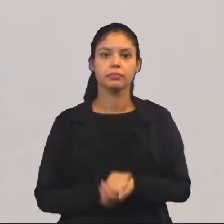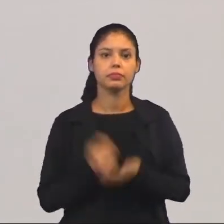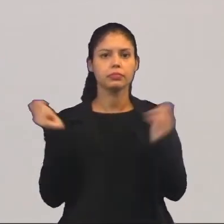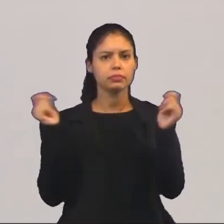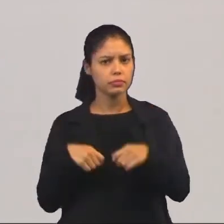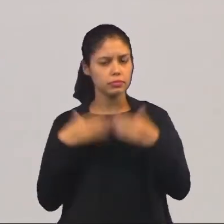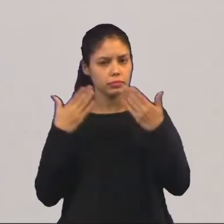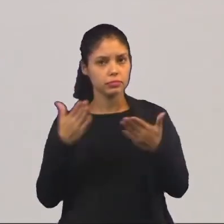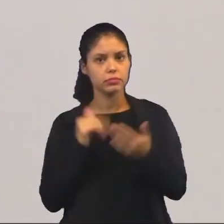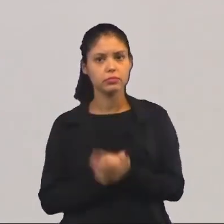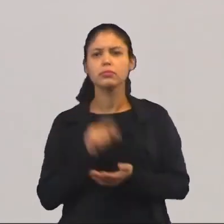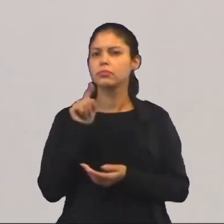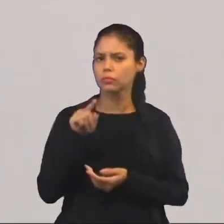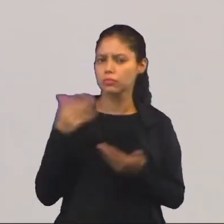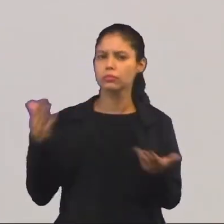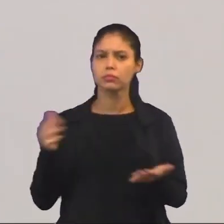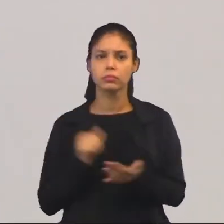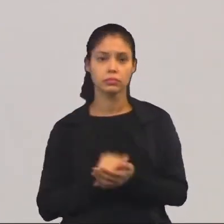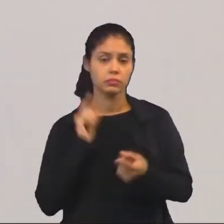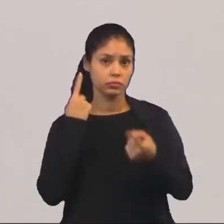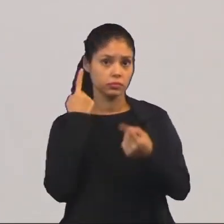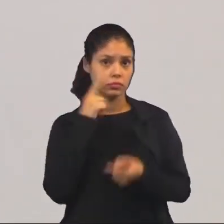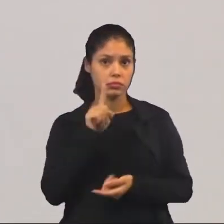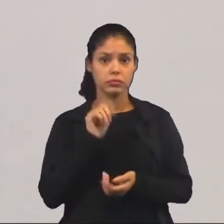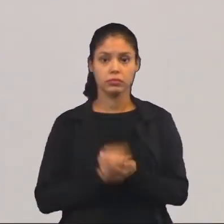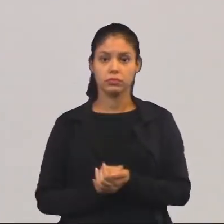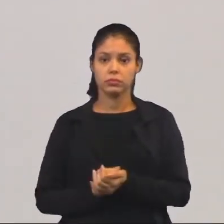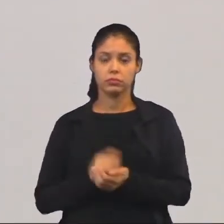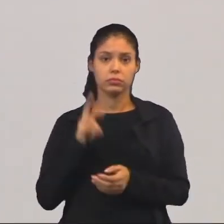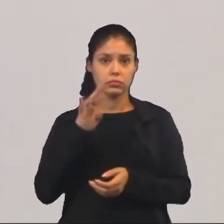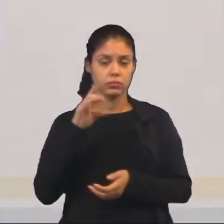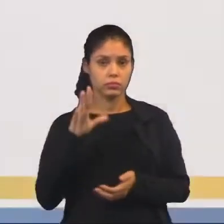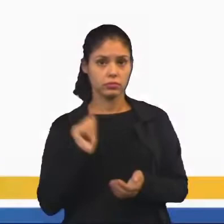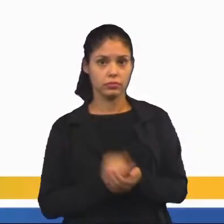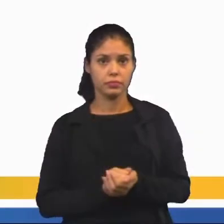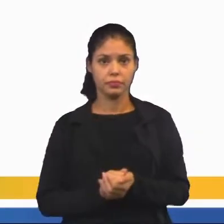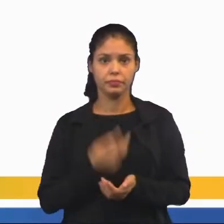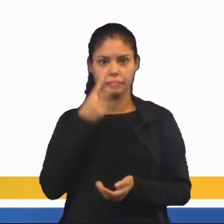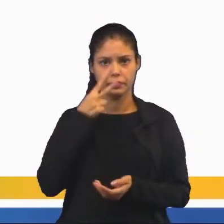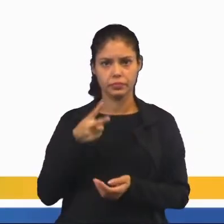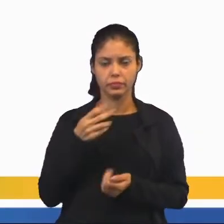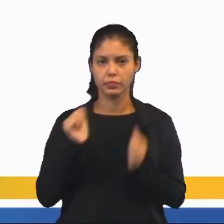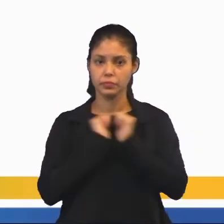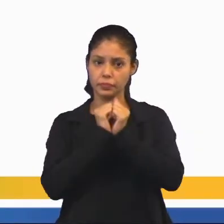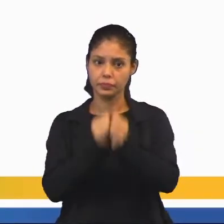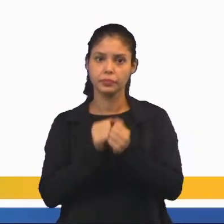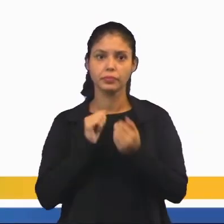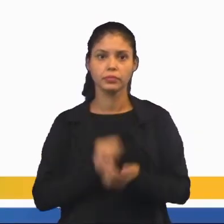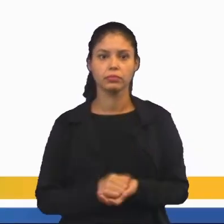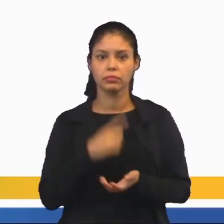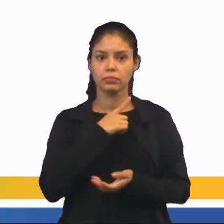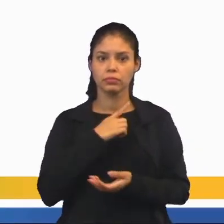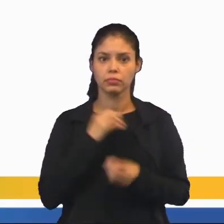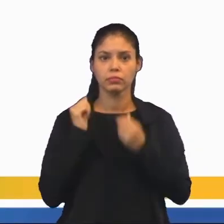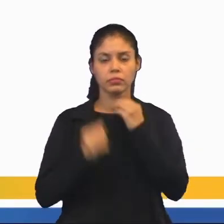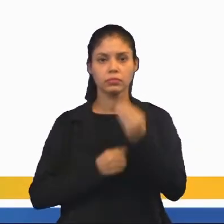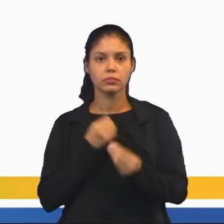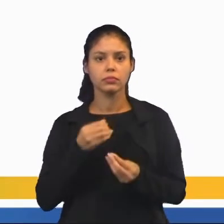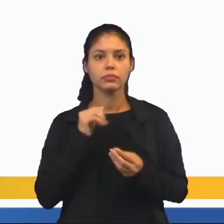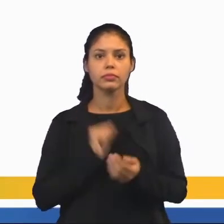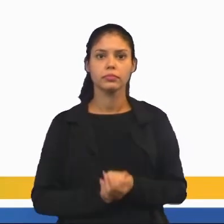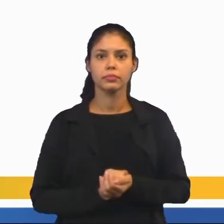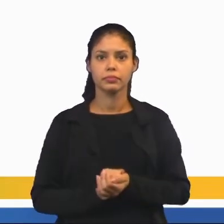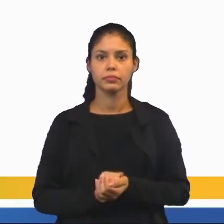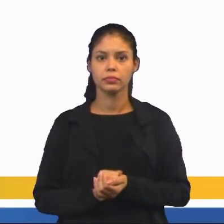Pois então, será essa uma das alternativas que nós temos? Vamos verificar juntos. Tenho aqui então para